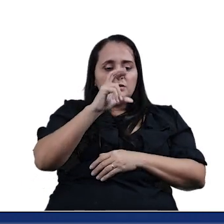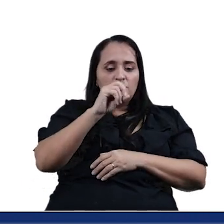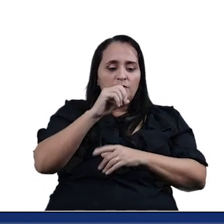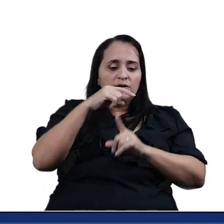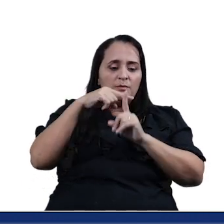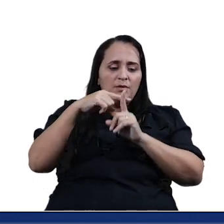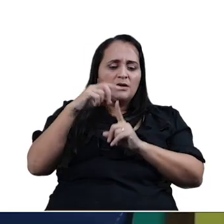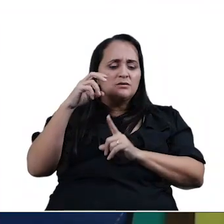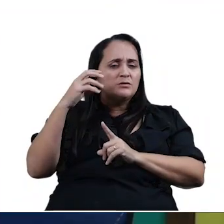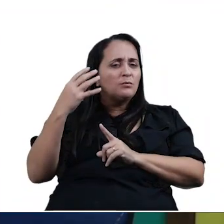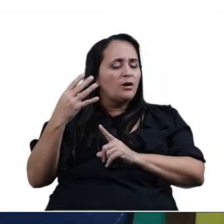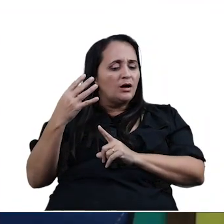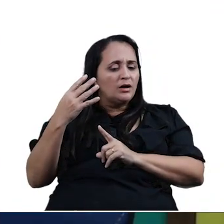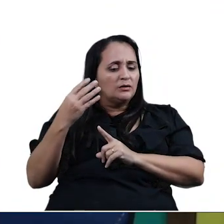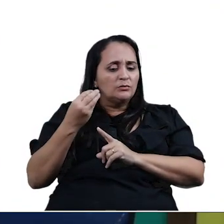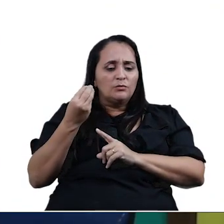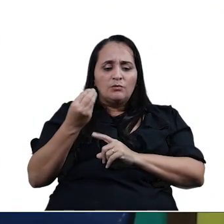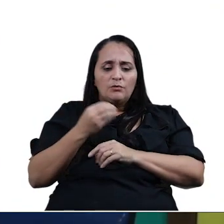4, olha.